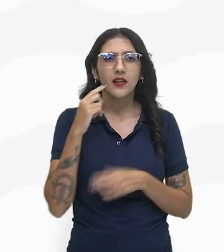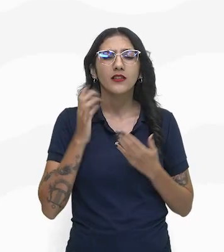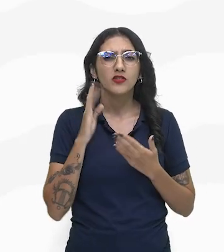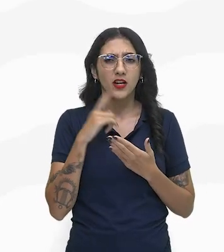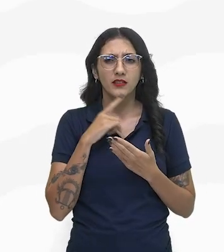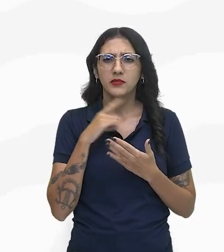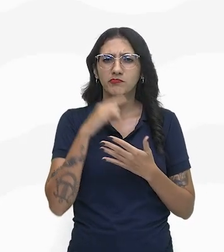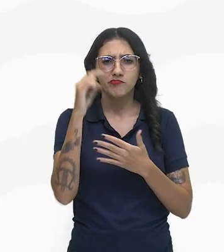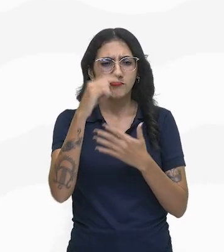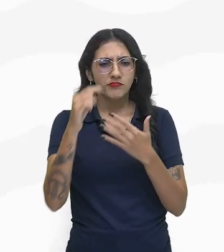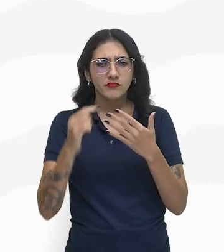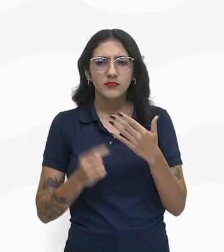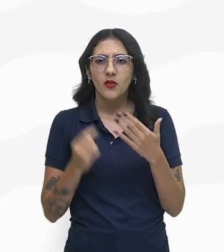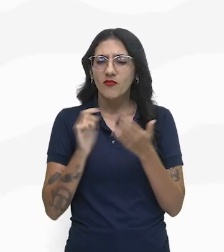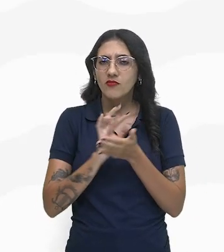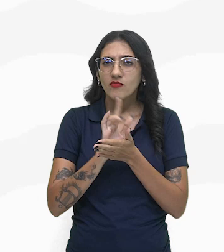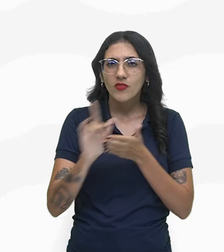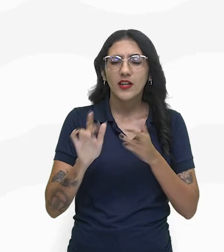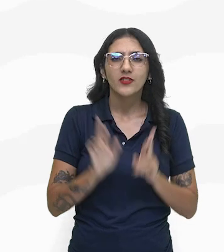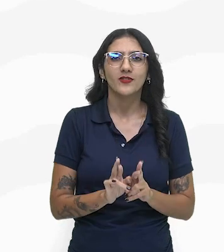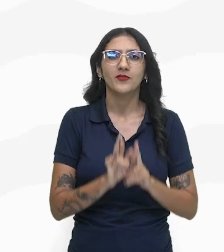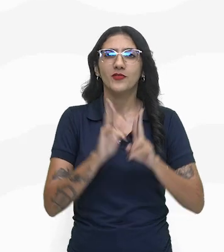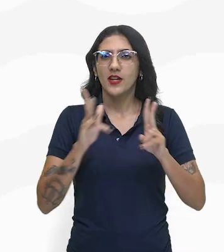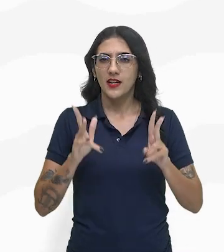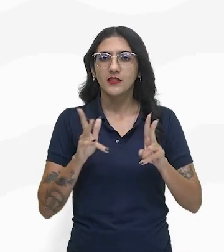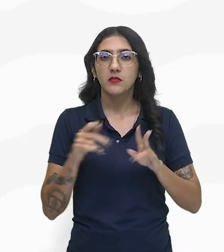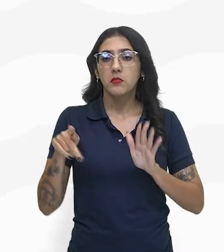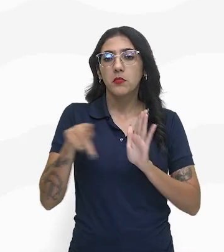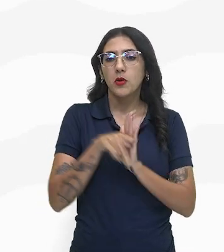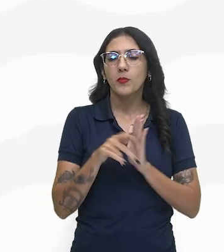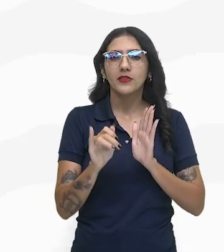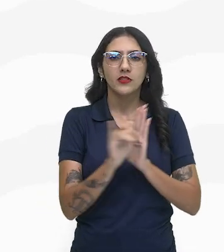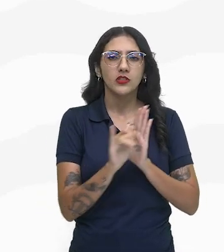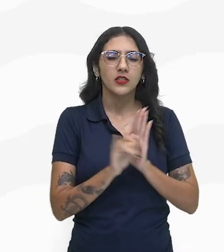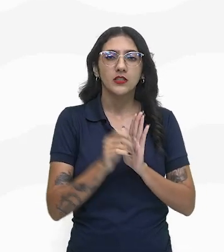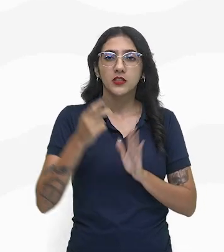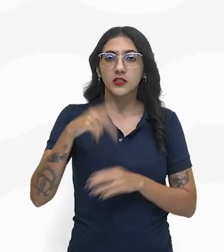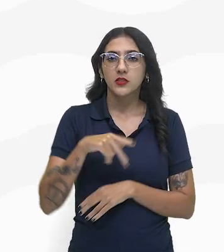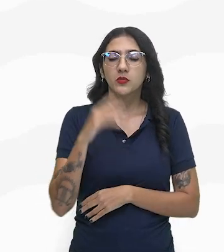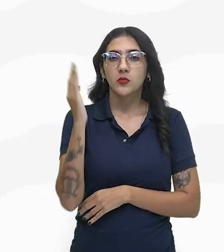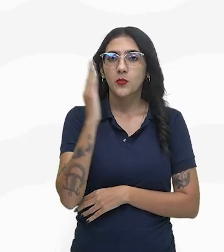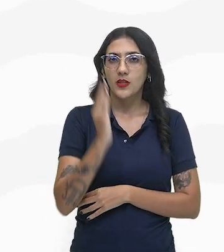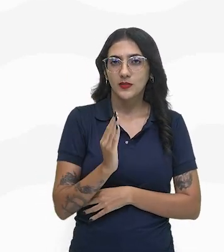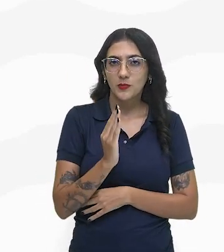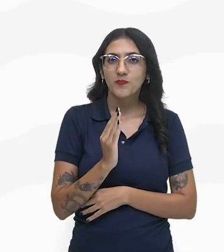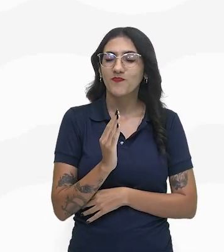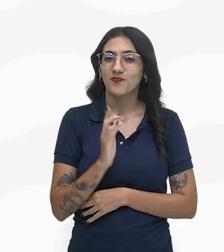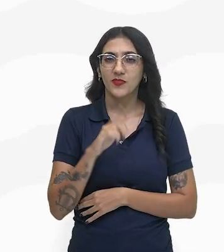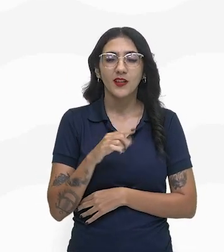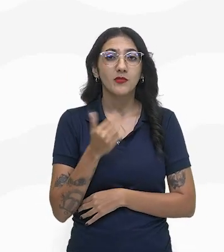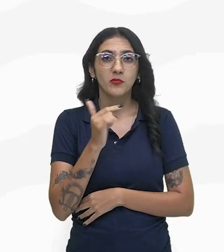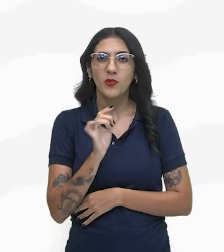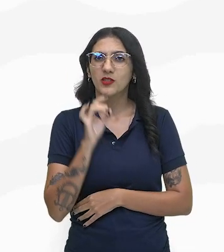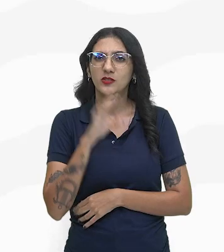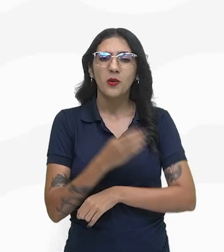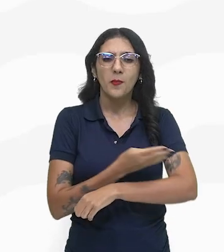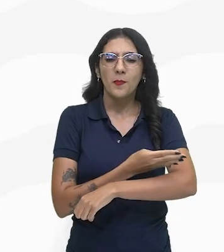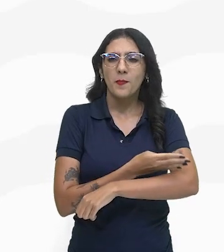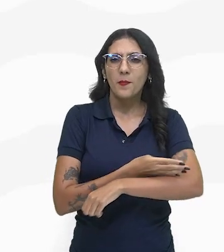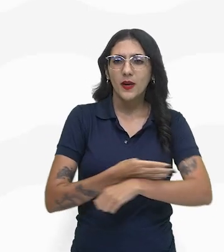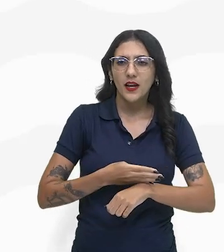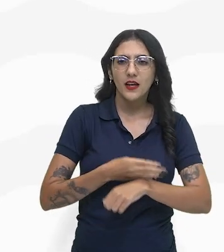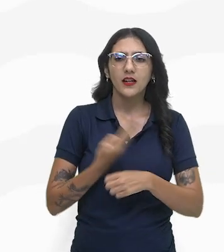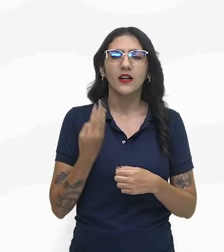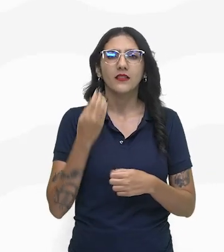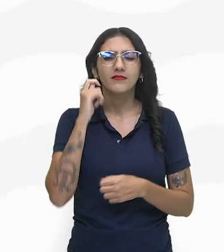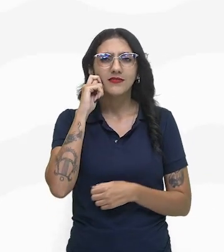essas diferenças que marcam aí a sociedade brasileira, que, mais uma vez, não é só branca, não é só negra,